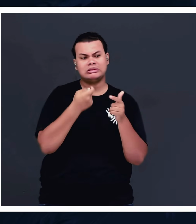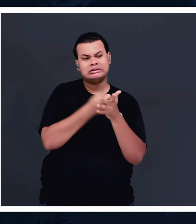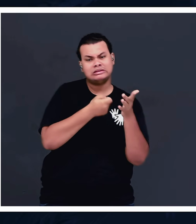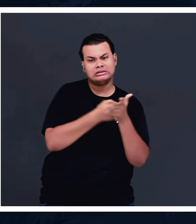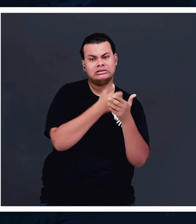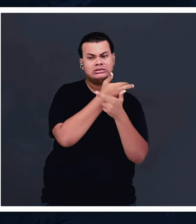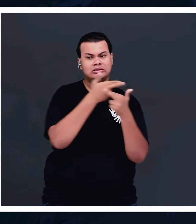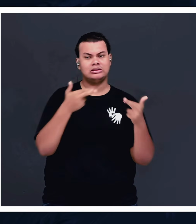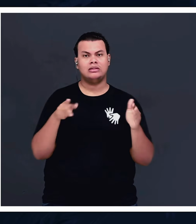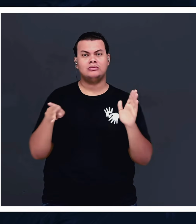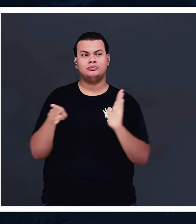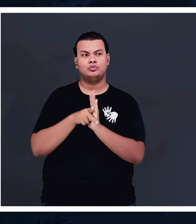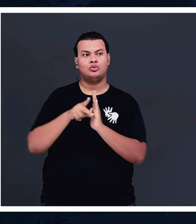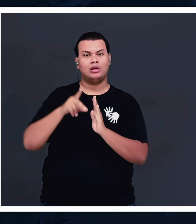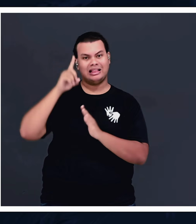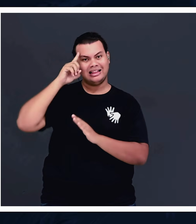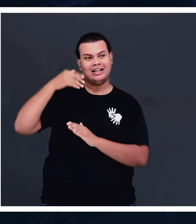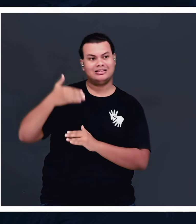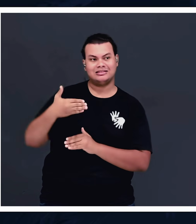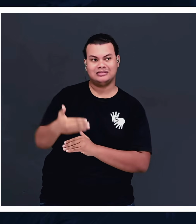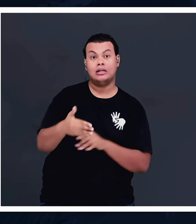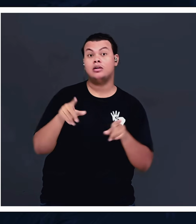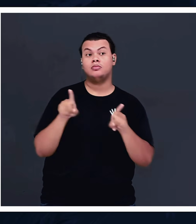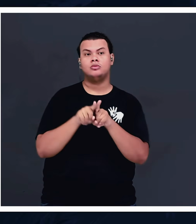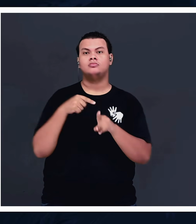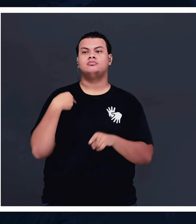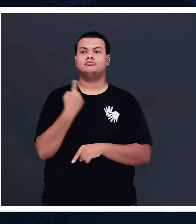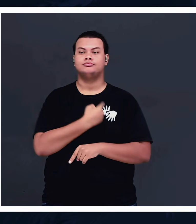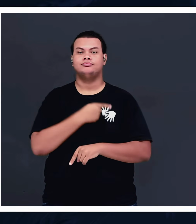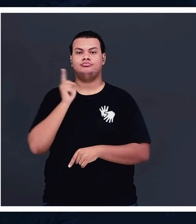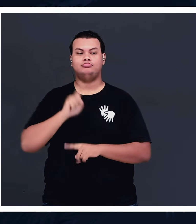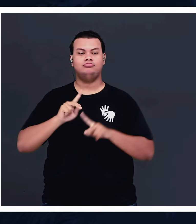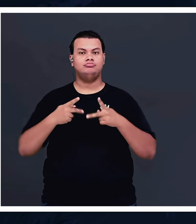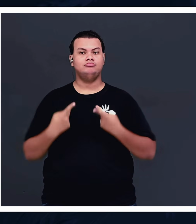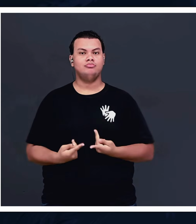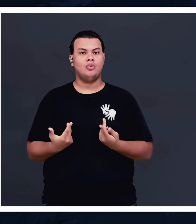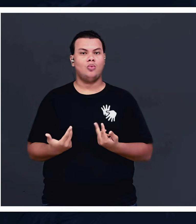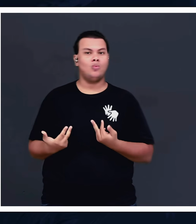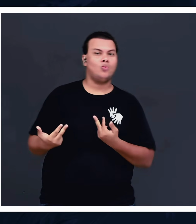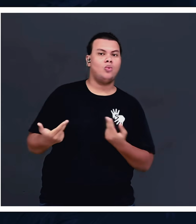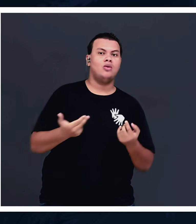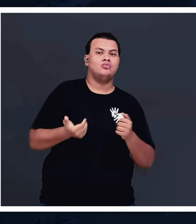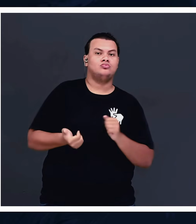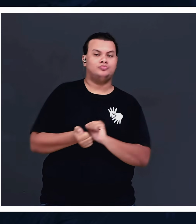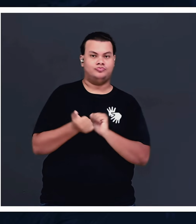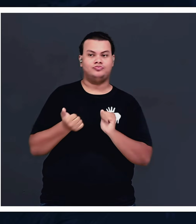e com as questões do nosso dia a dia, porque nós somos seres integrais.